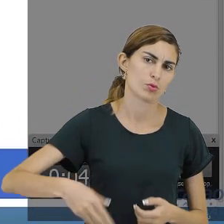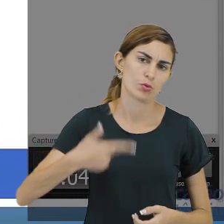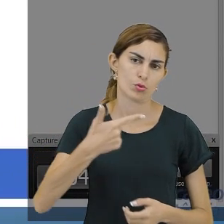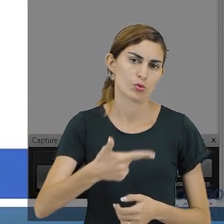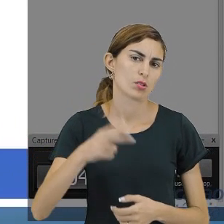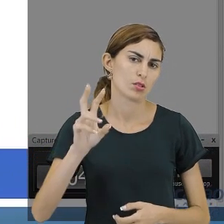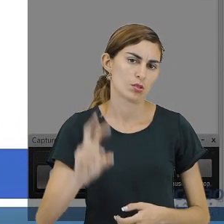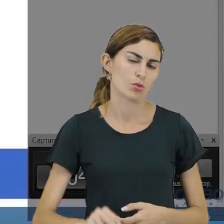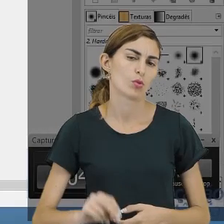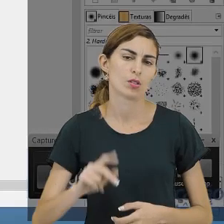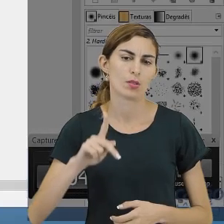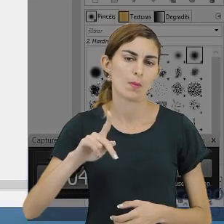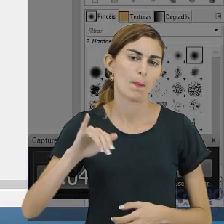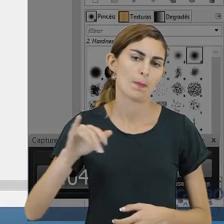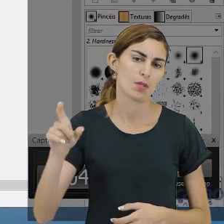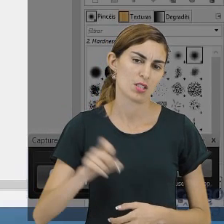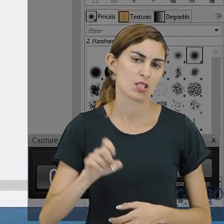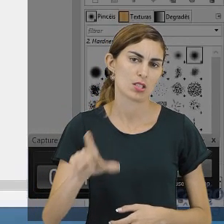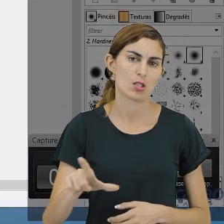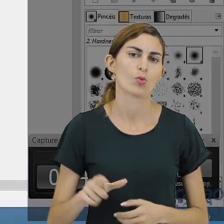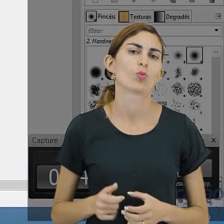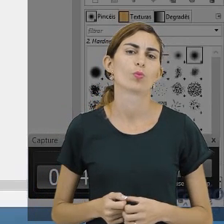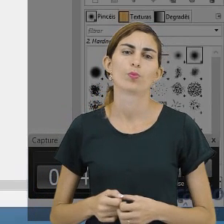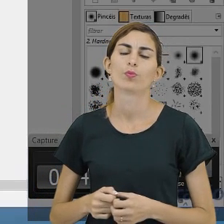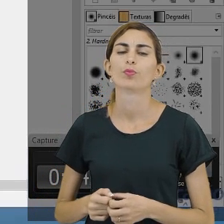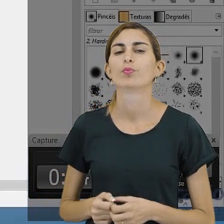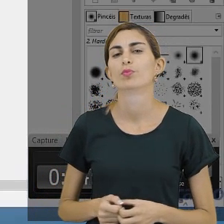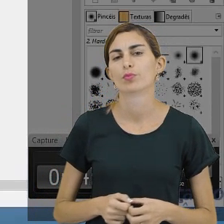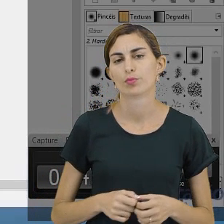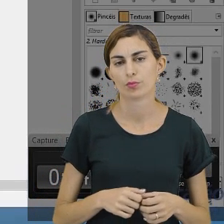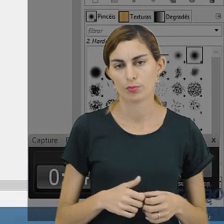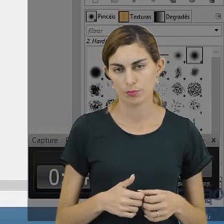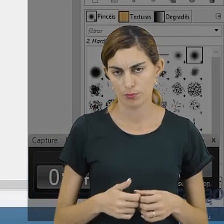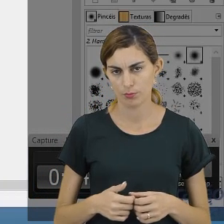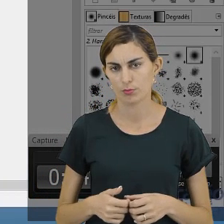não está lá naquela lista do GIMP. Então, vamos lá.